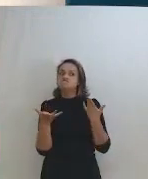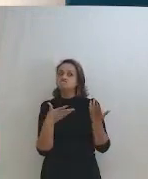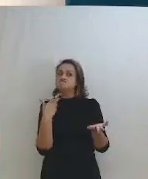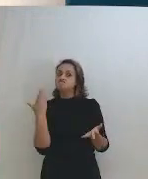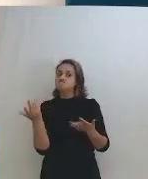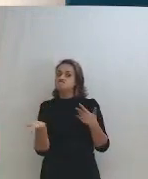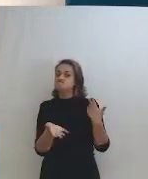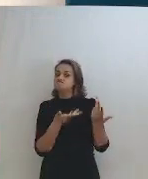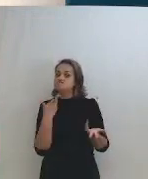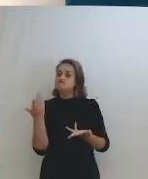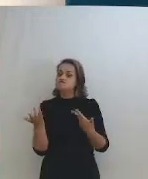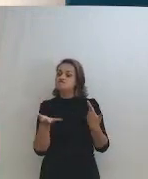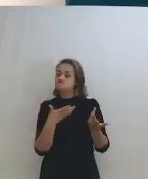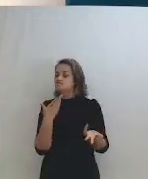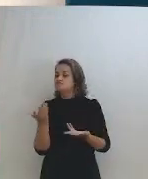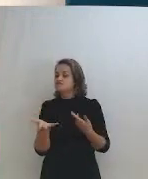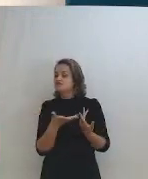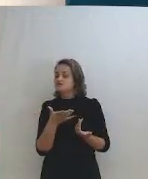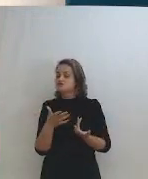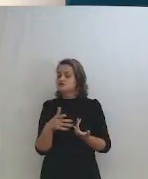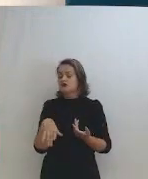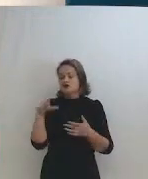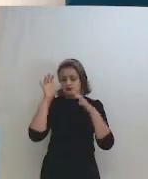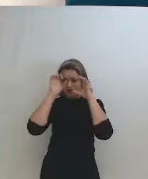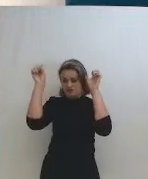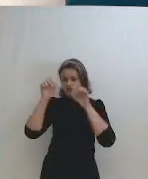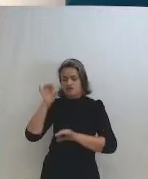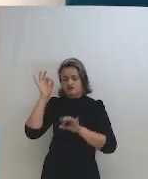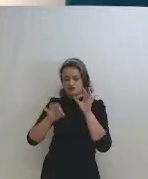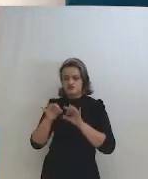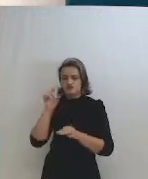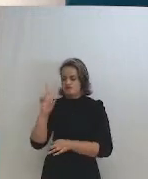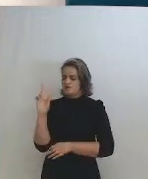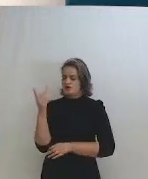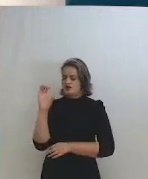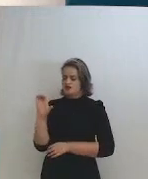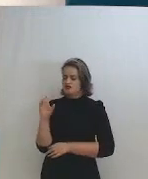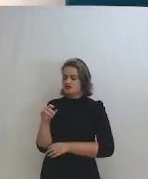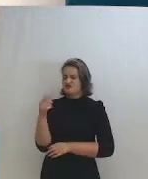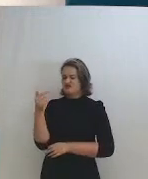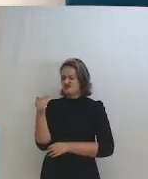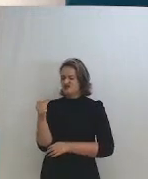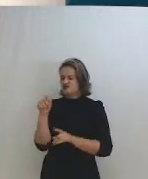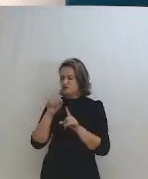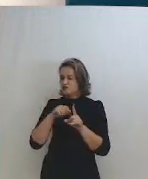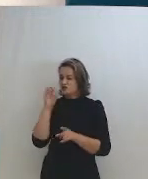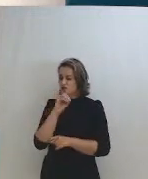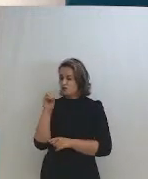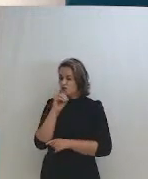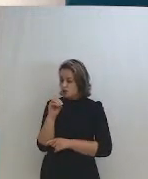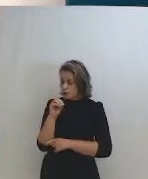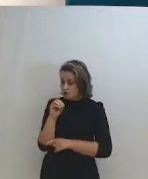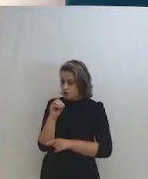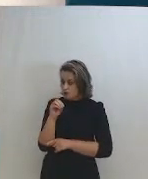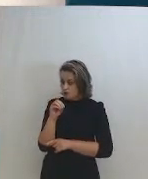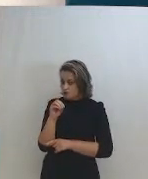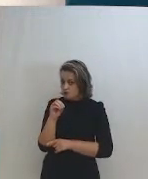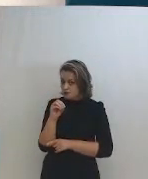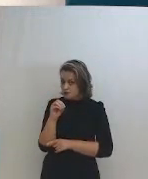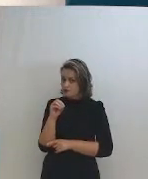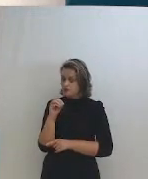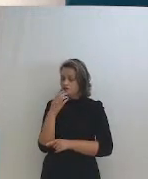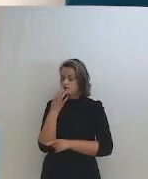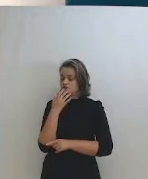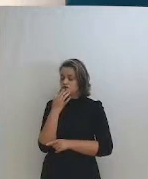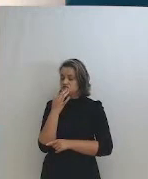e o tribunal julgou habeas corpus em 7 de outubro seguido, não acho que um